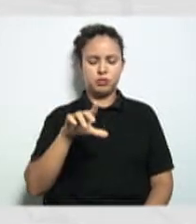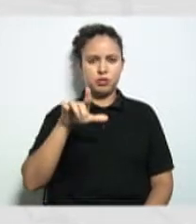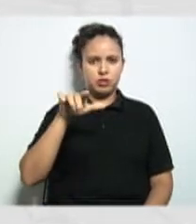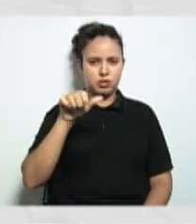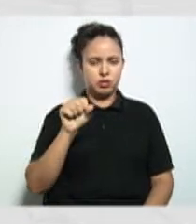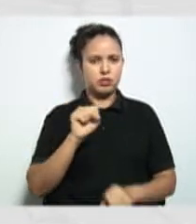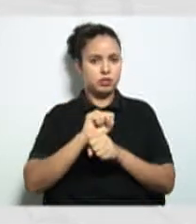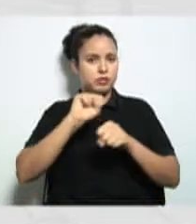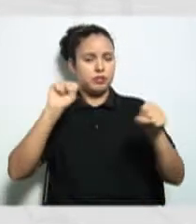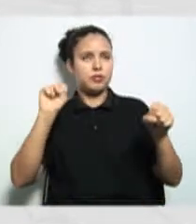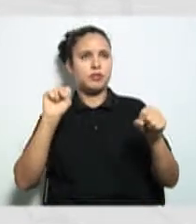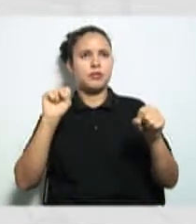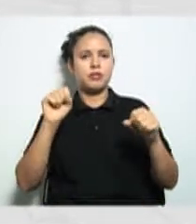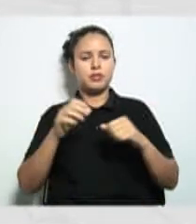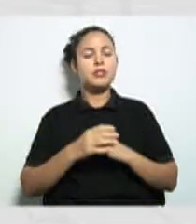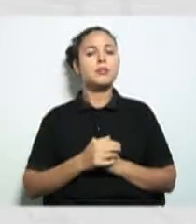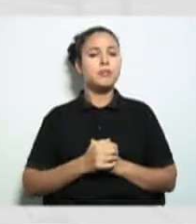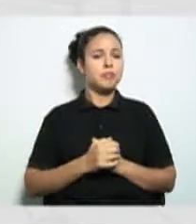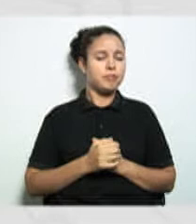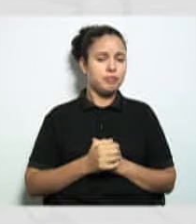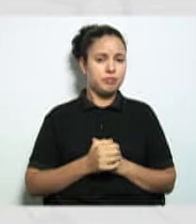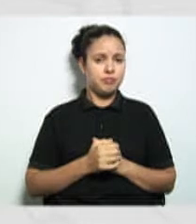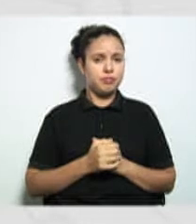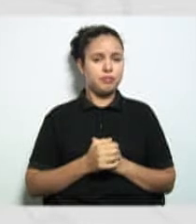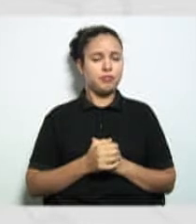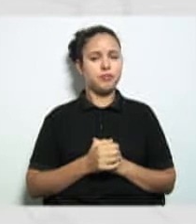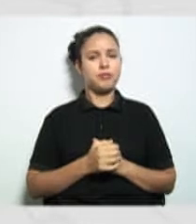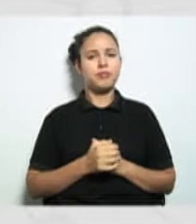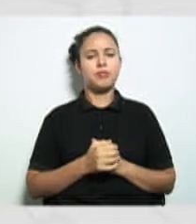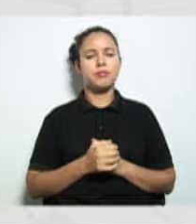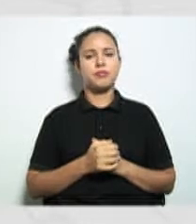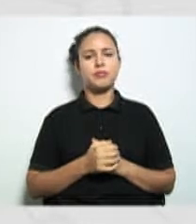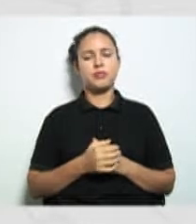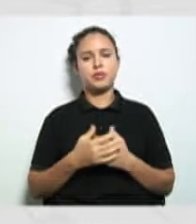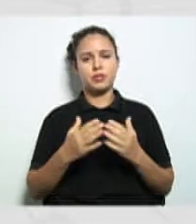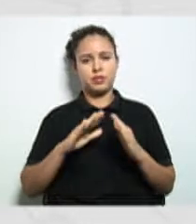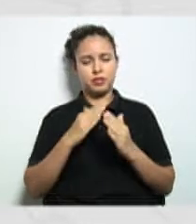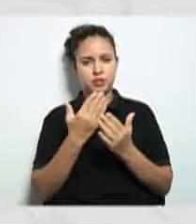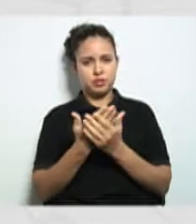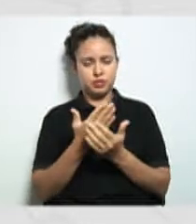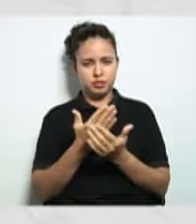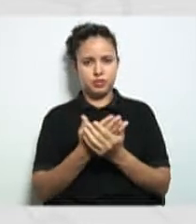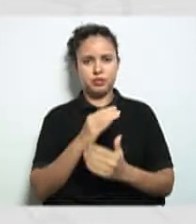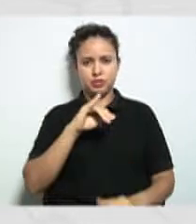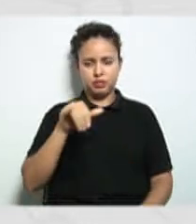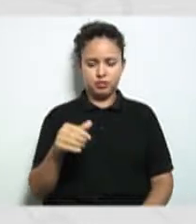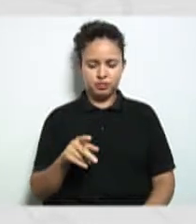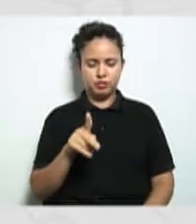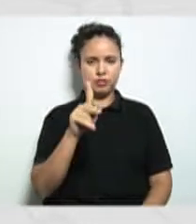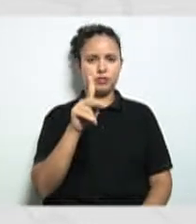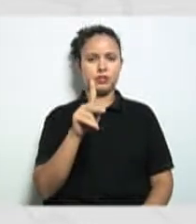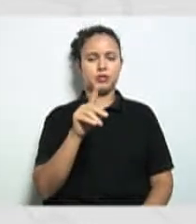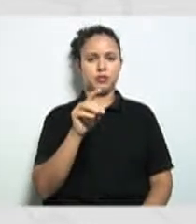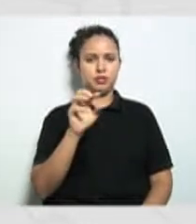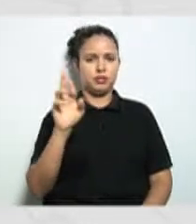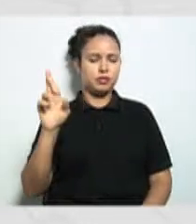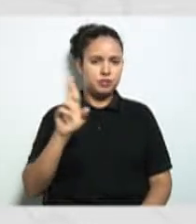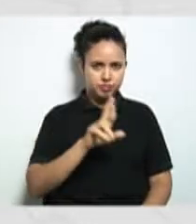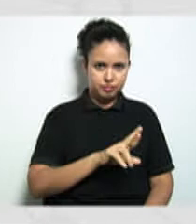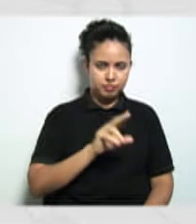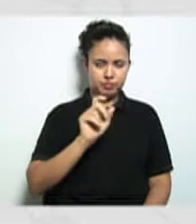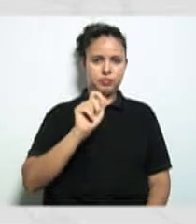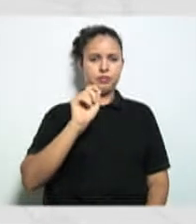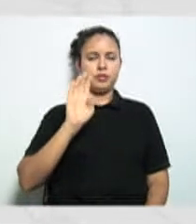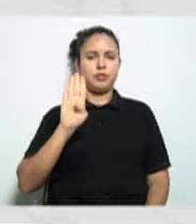o Google da pesquisa científica? É isso? Ó, a escola JK diz que é falso. E ela está correta,